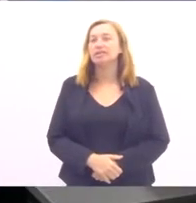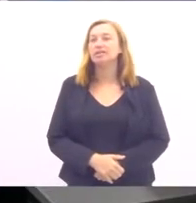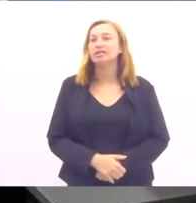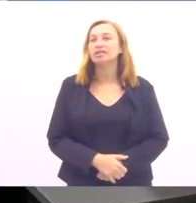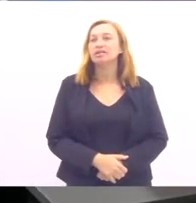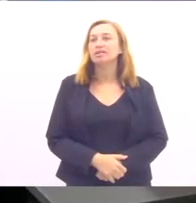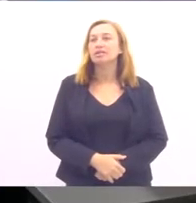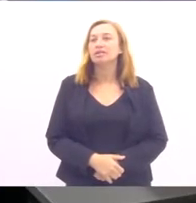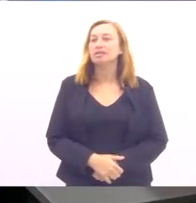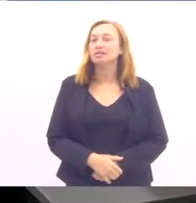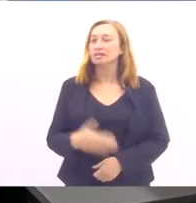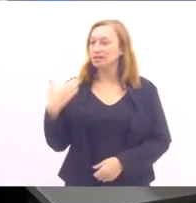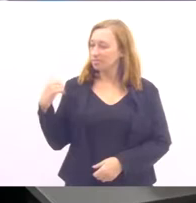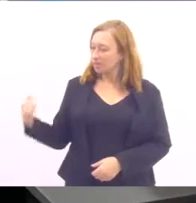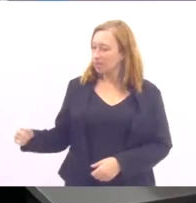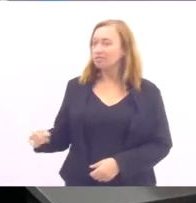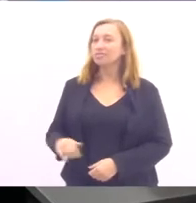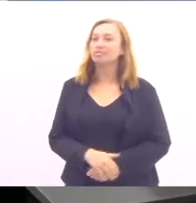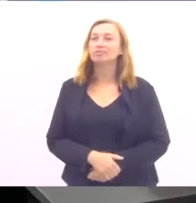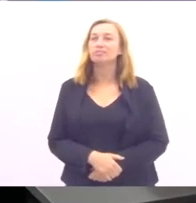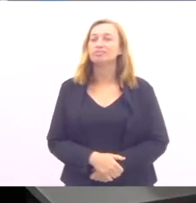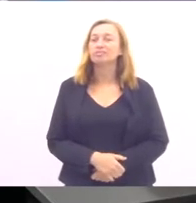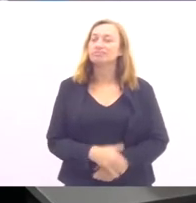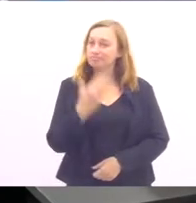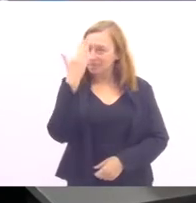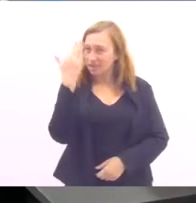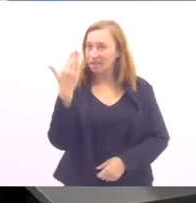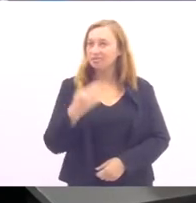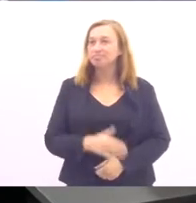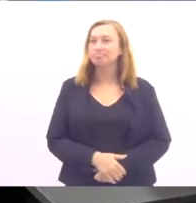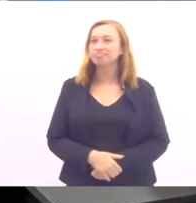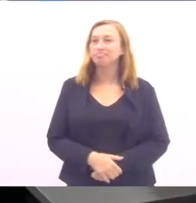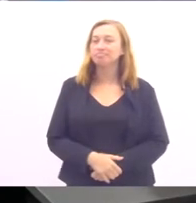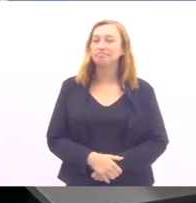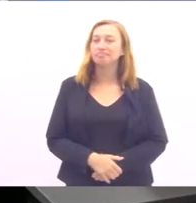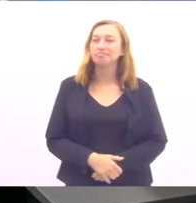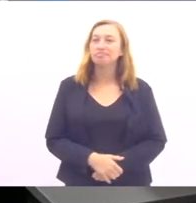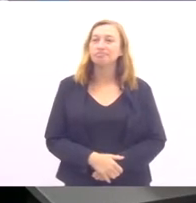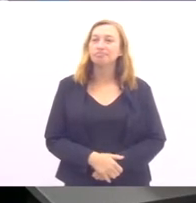Está aqui do meu lado. Obrigado.